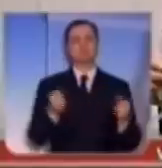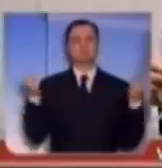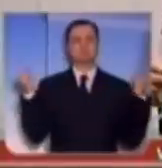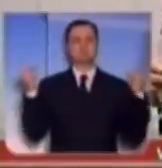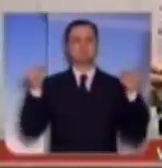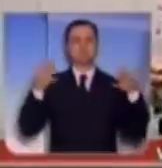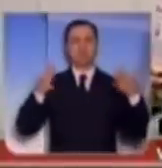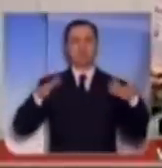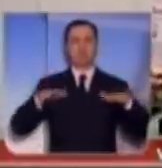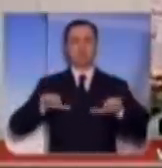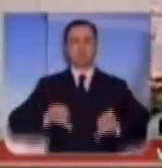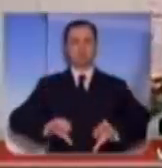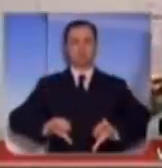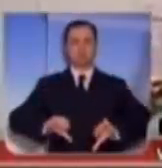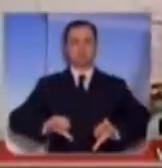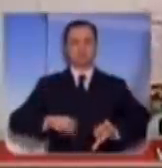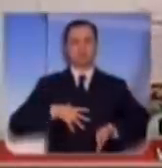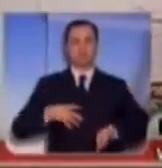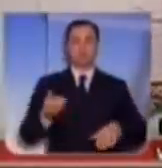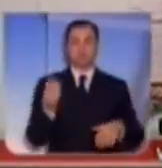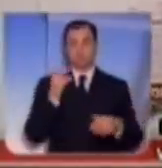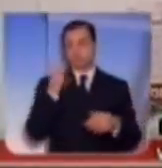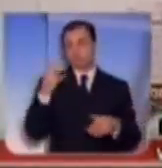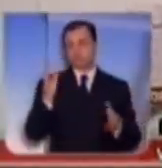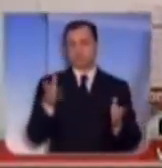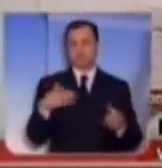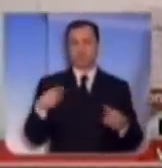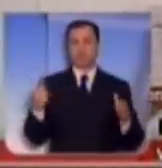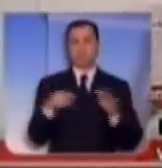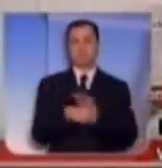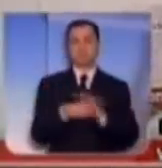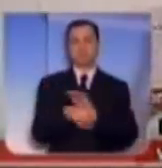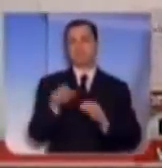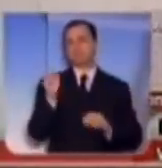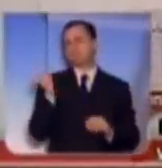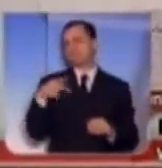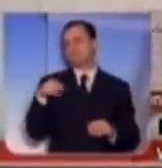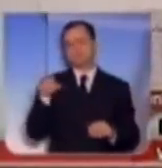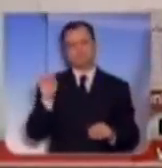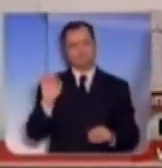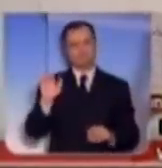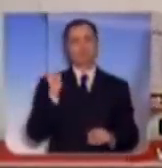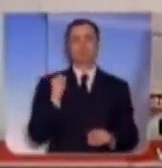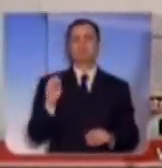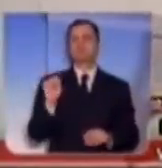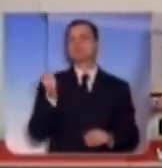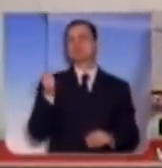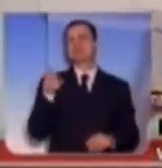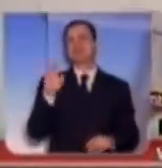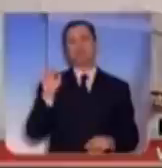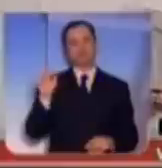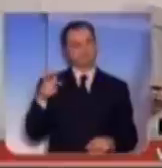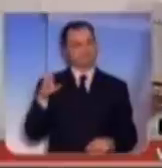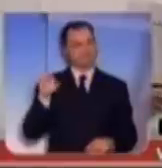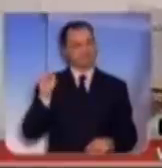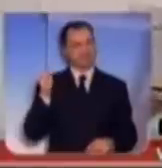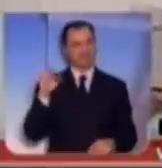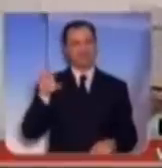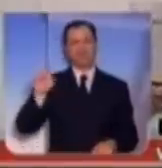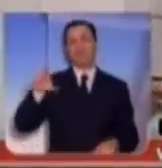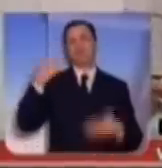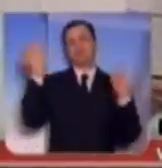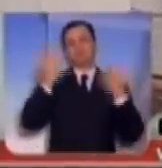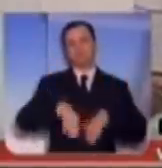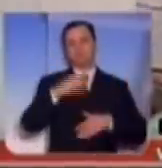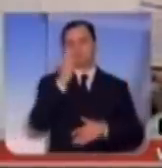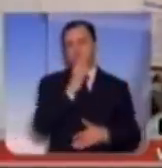falida. Mais uma, senhor presidente. Eu já divulguei aqui a pesquisa do PISA, nós divulgamos as pesquisas do Saresp, do Saeb, Prova